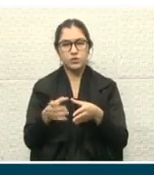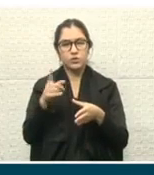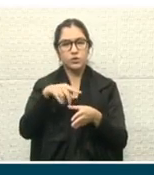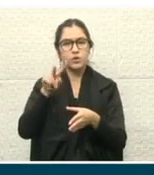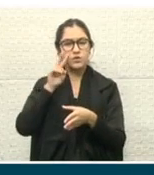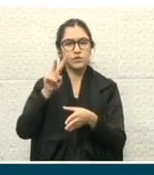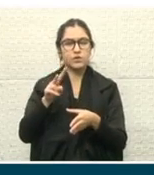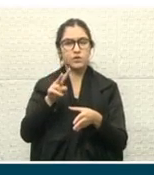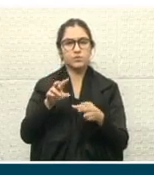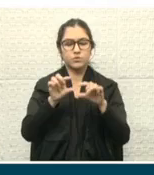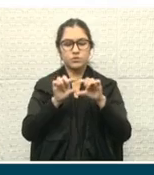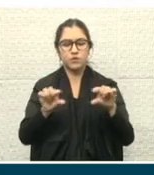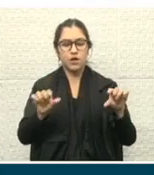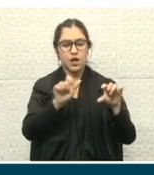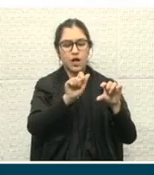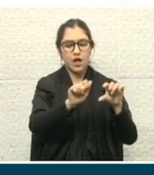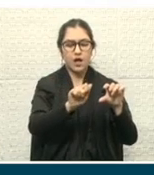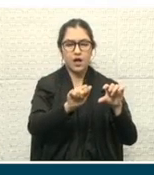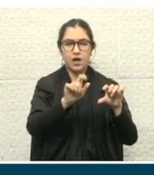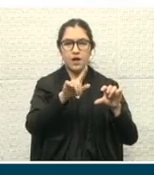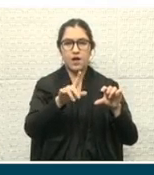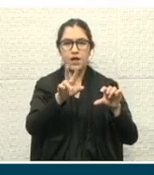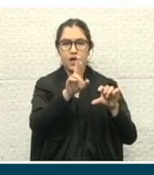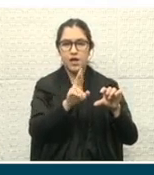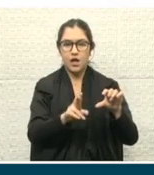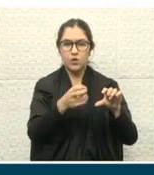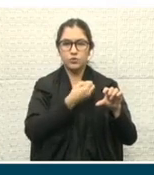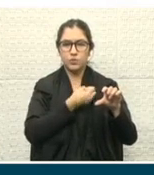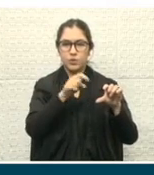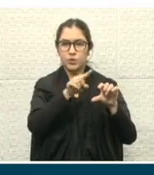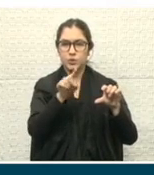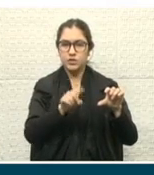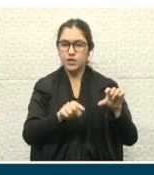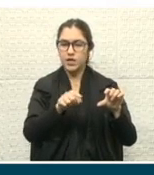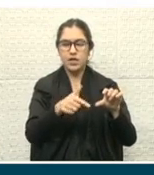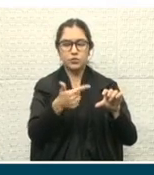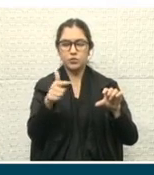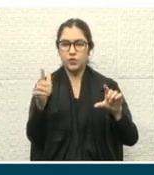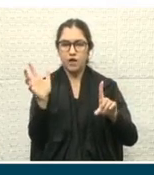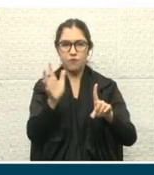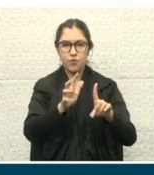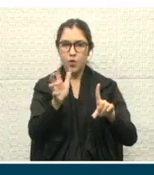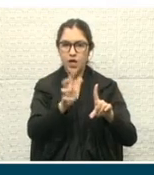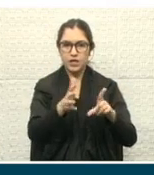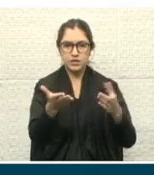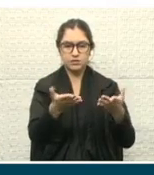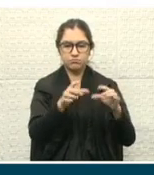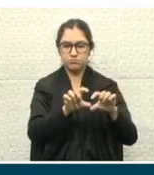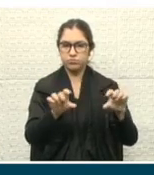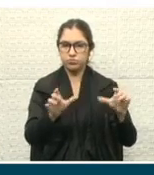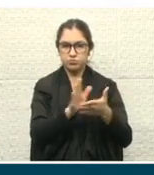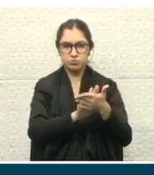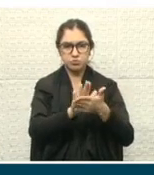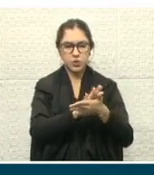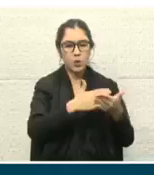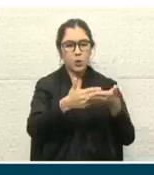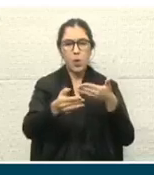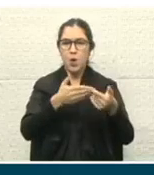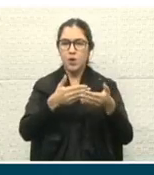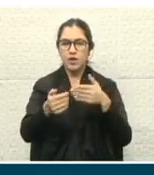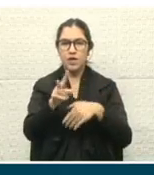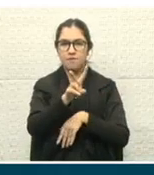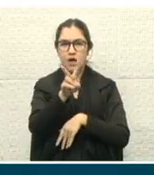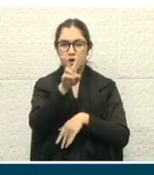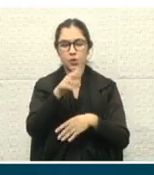vimos que o termo a parte real do número Z, não vai influenciar nessa operação. Qualquer valor de